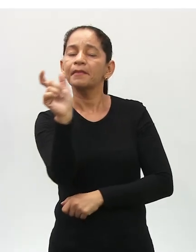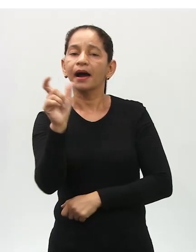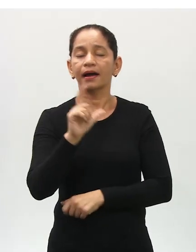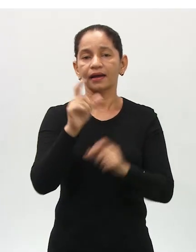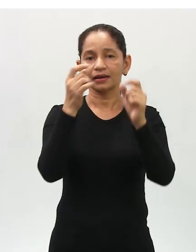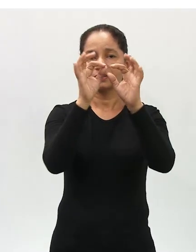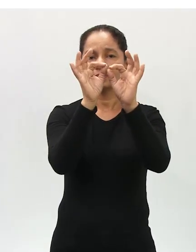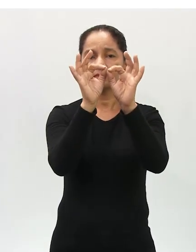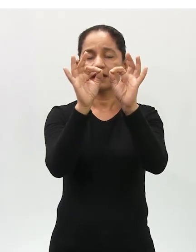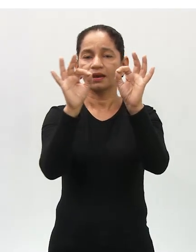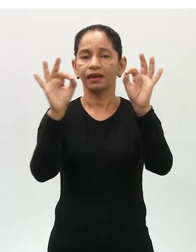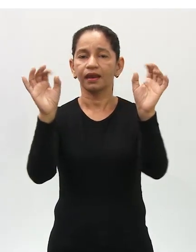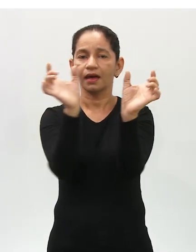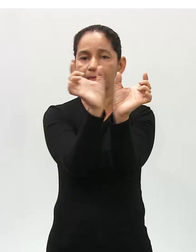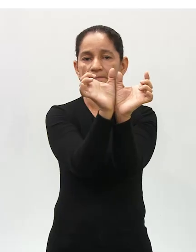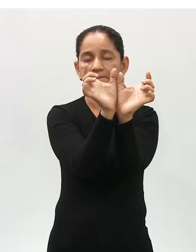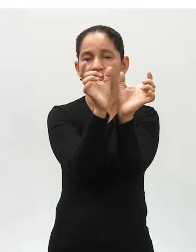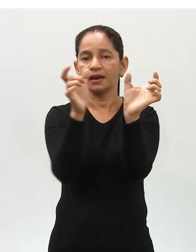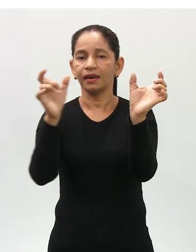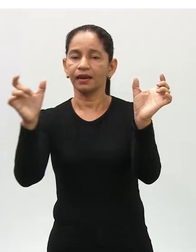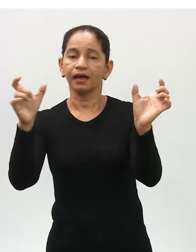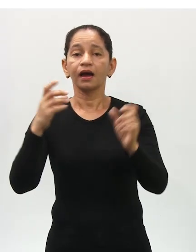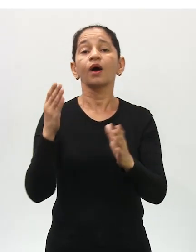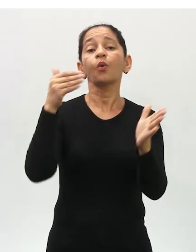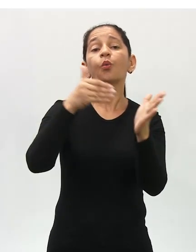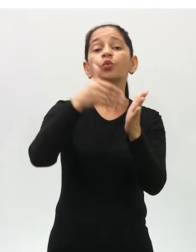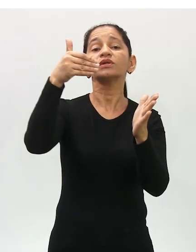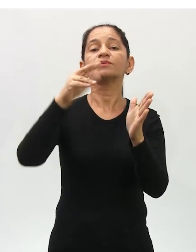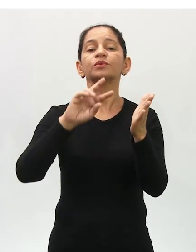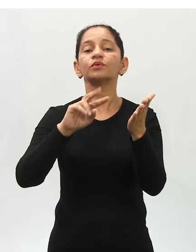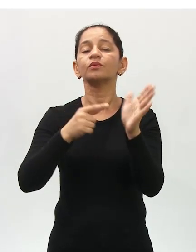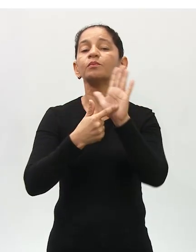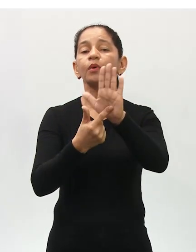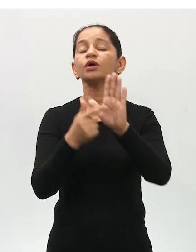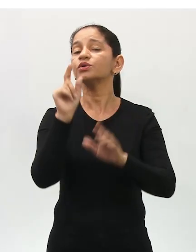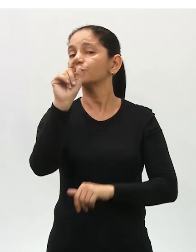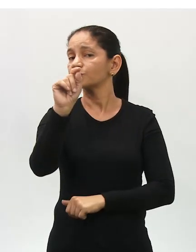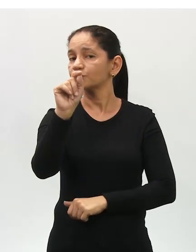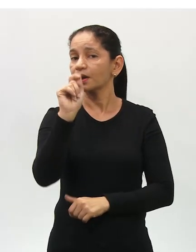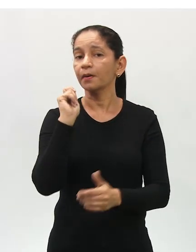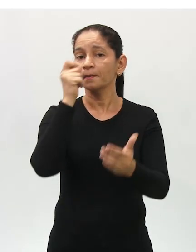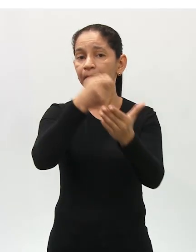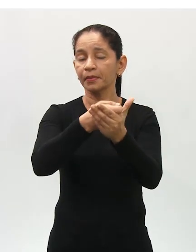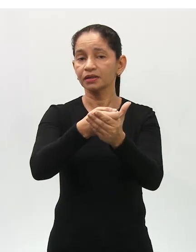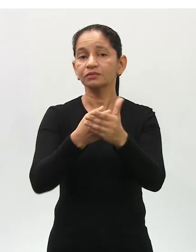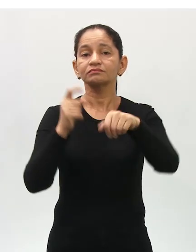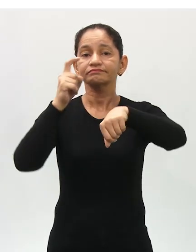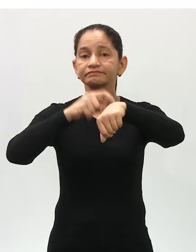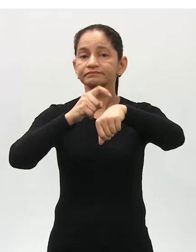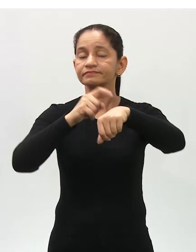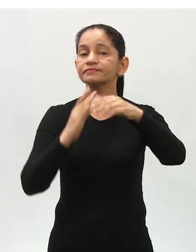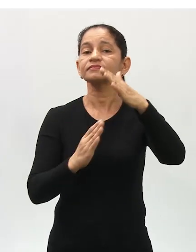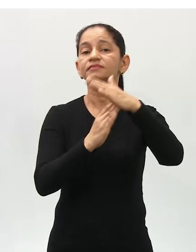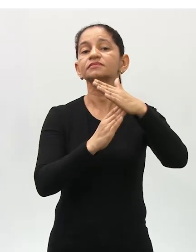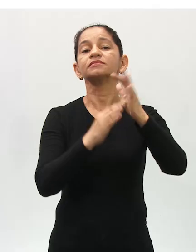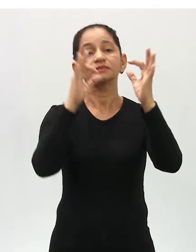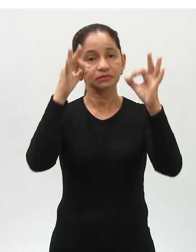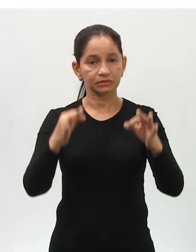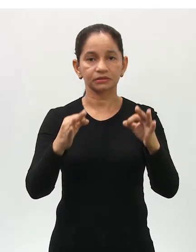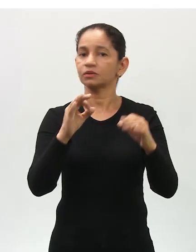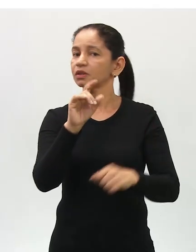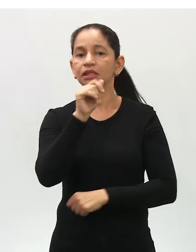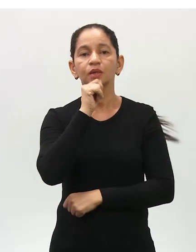4 dígitos aqui. Tá? E o último número aqui, ó, representa que é o pagamento dentro do prazo, né,